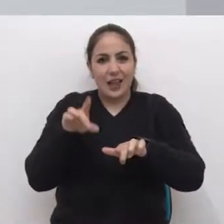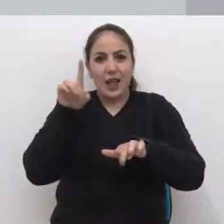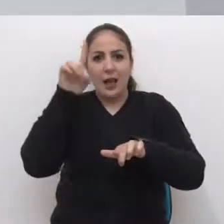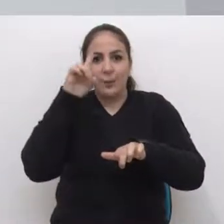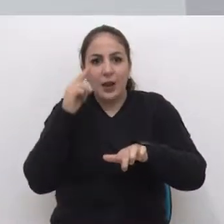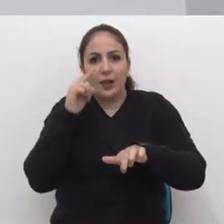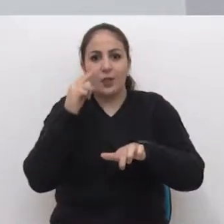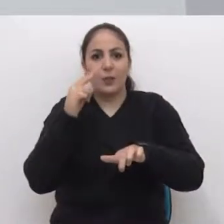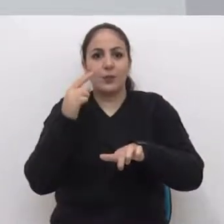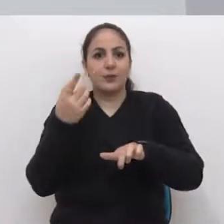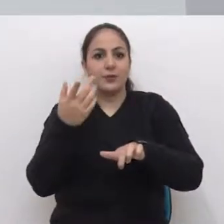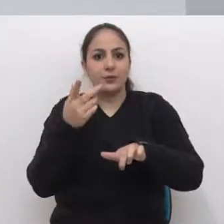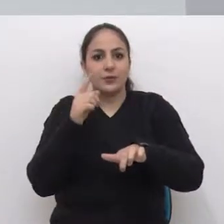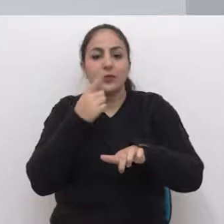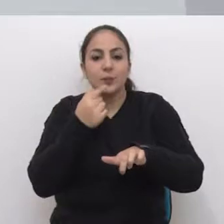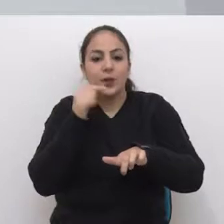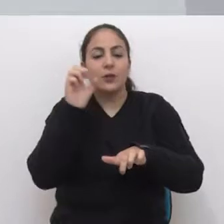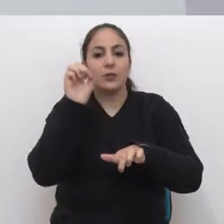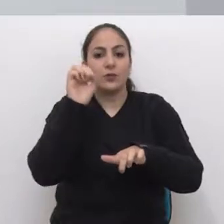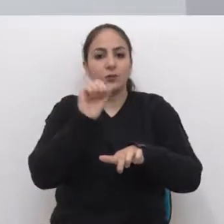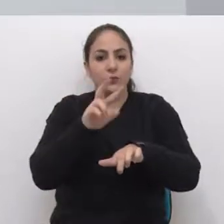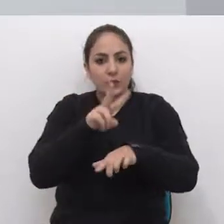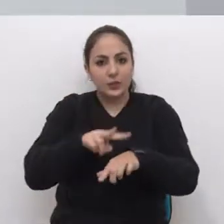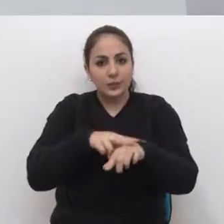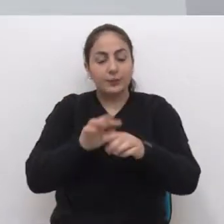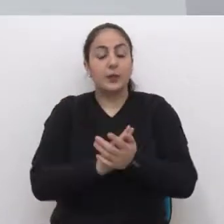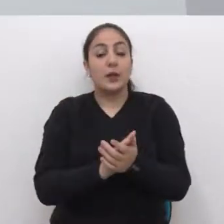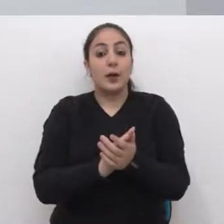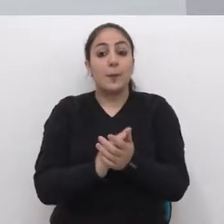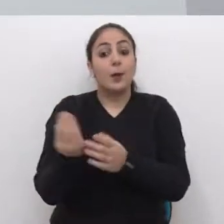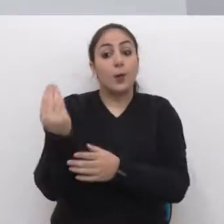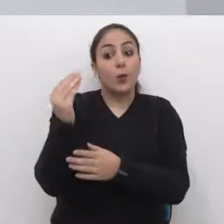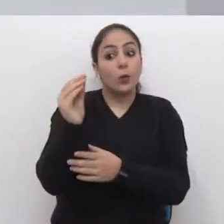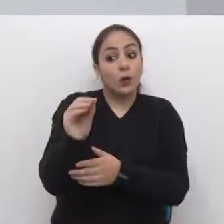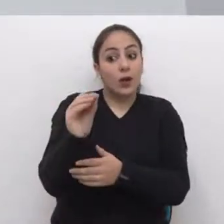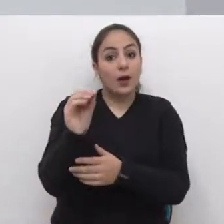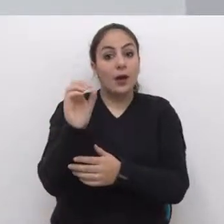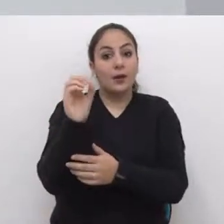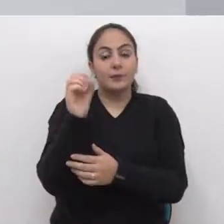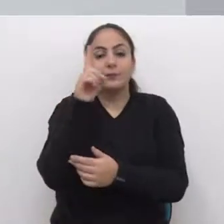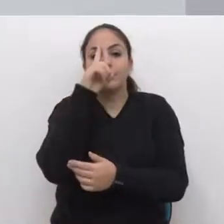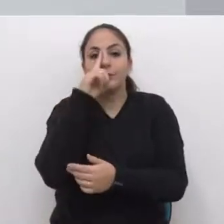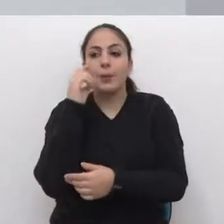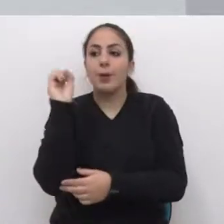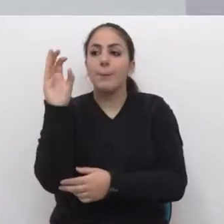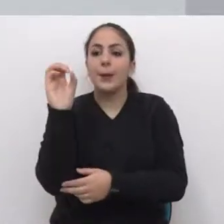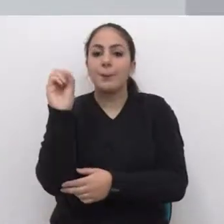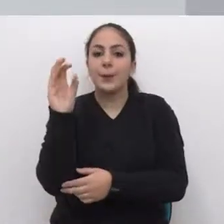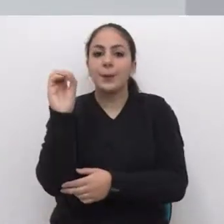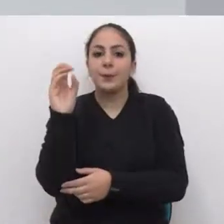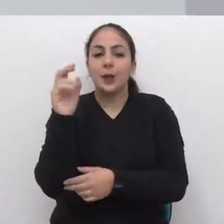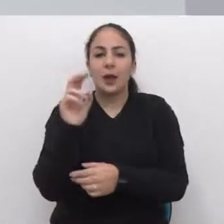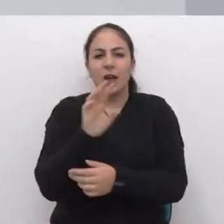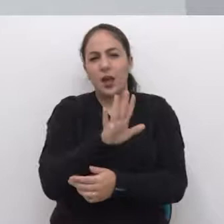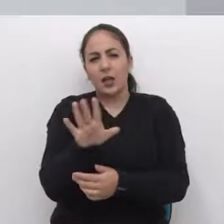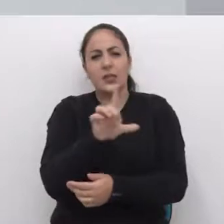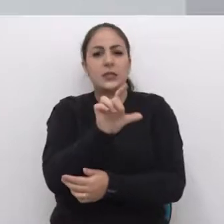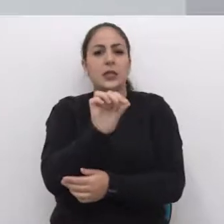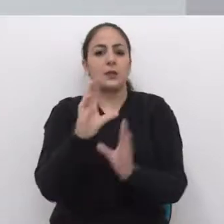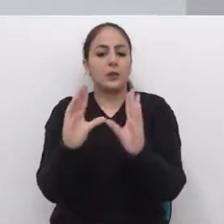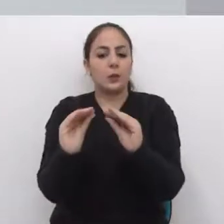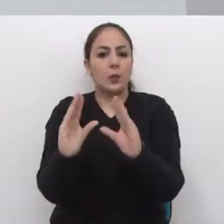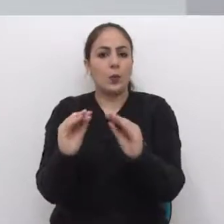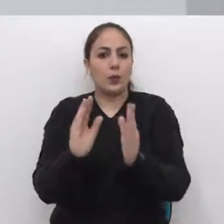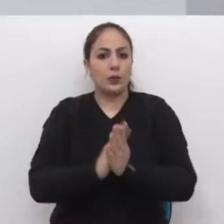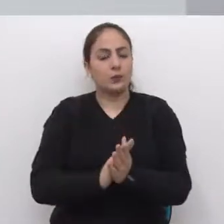existem, sobre a possibilidade de colocar o amarelo piscante a partir das 22 horas. É por óbvio que não vai ser na